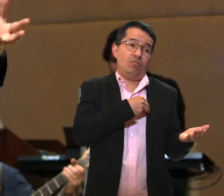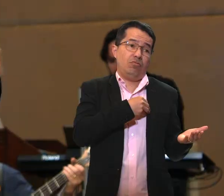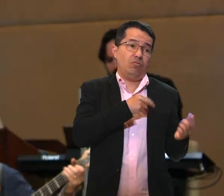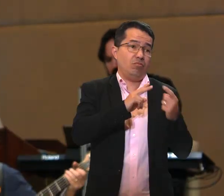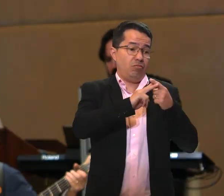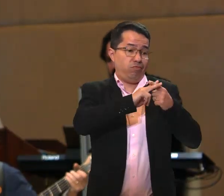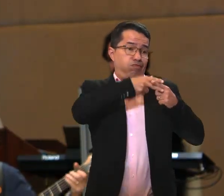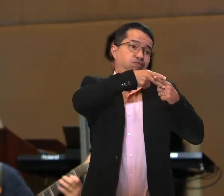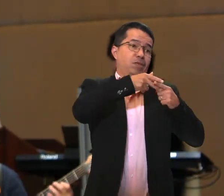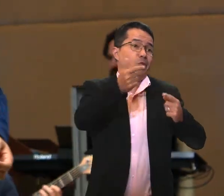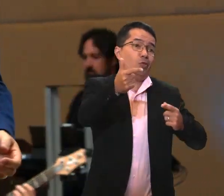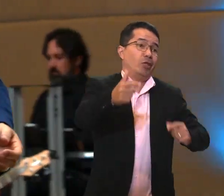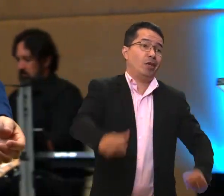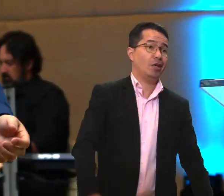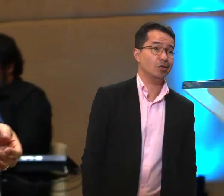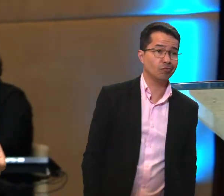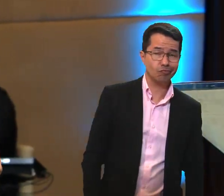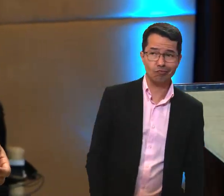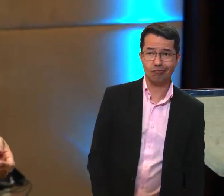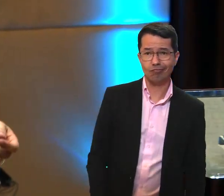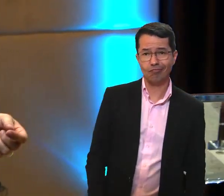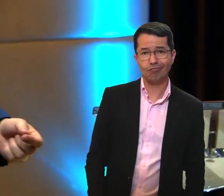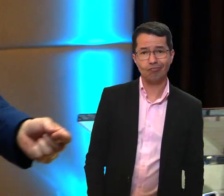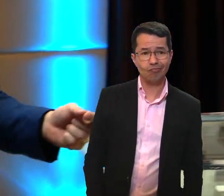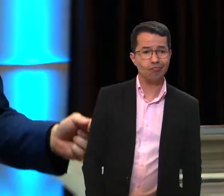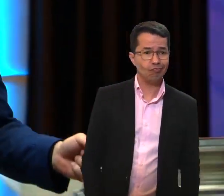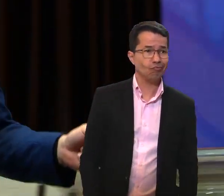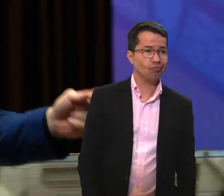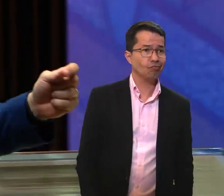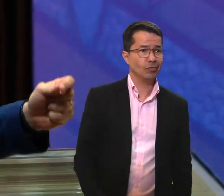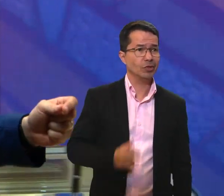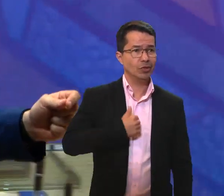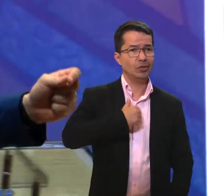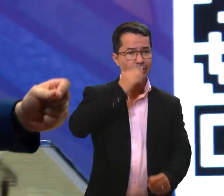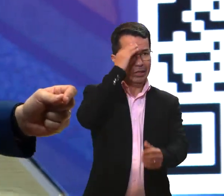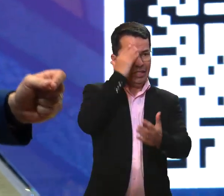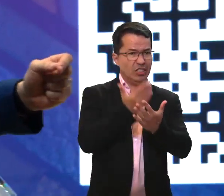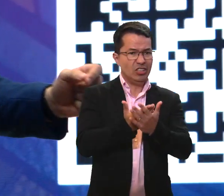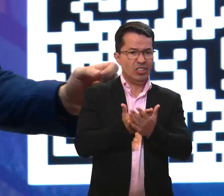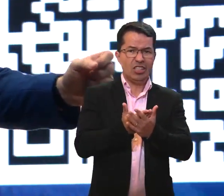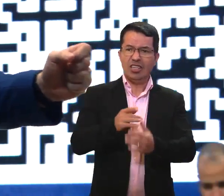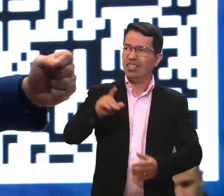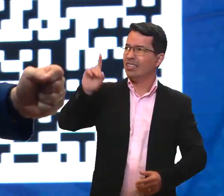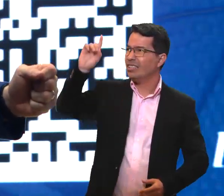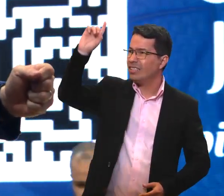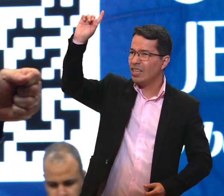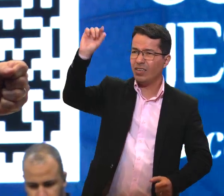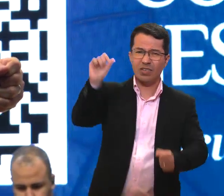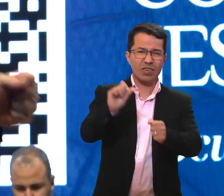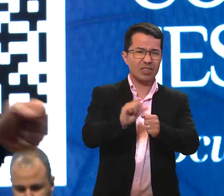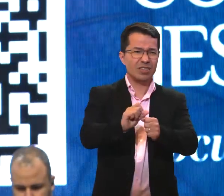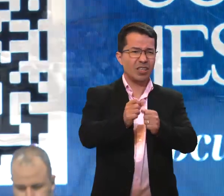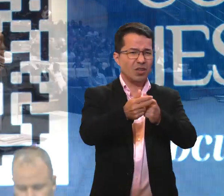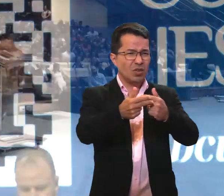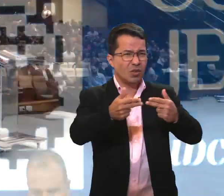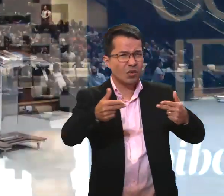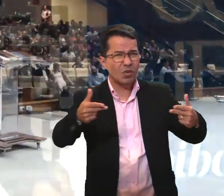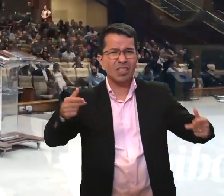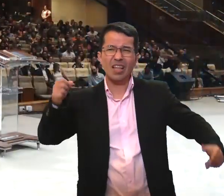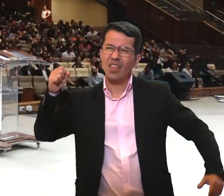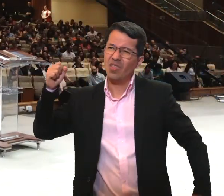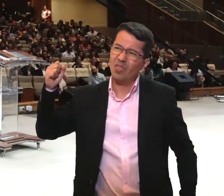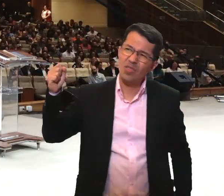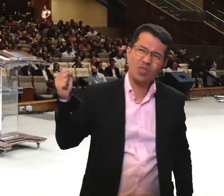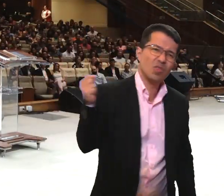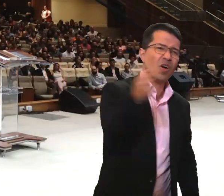tratado. Eu creio, Deus vai começar algo novo entre nós.